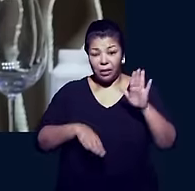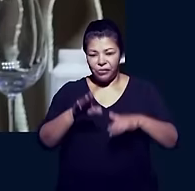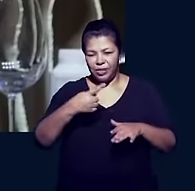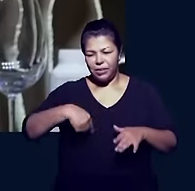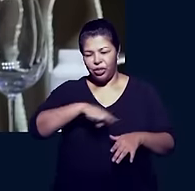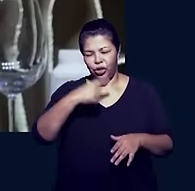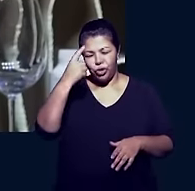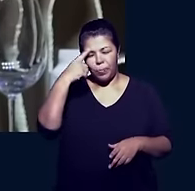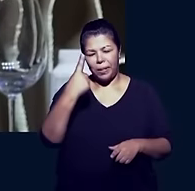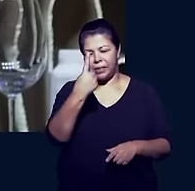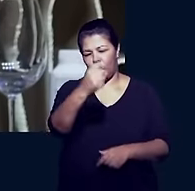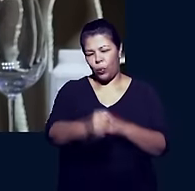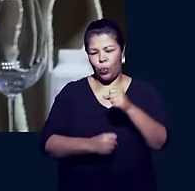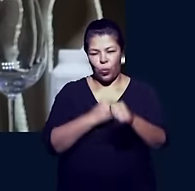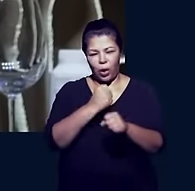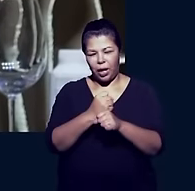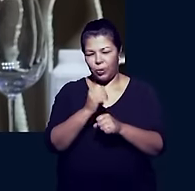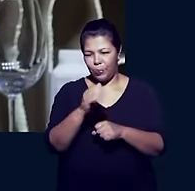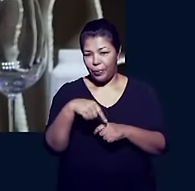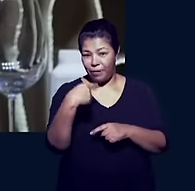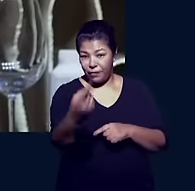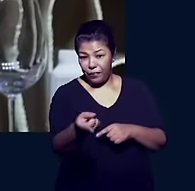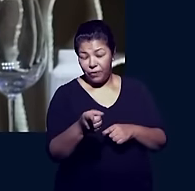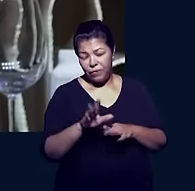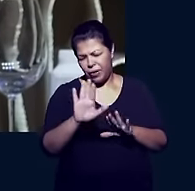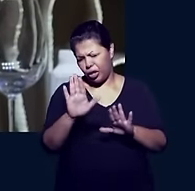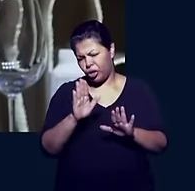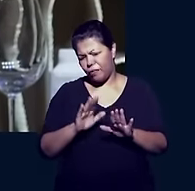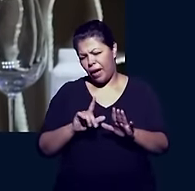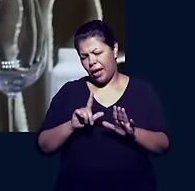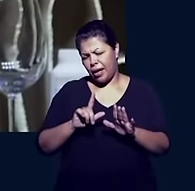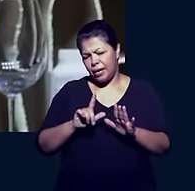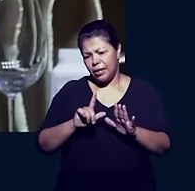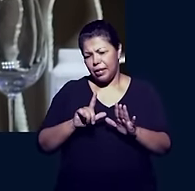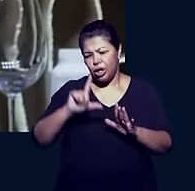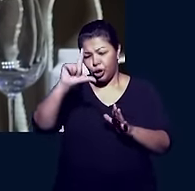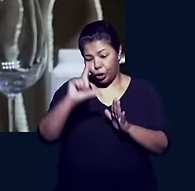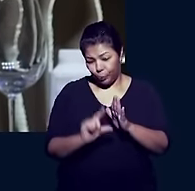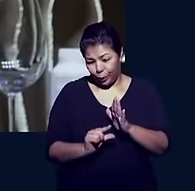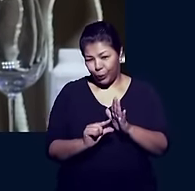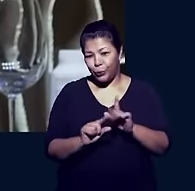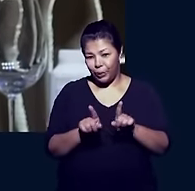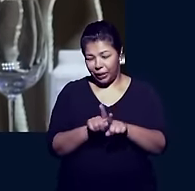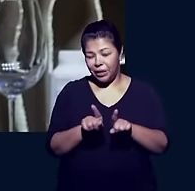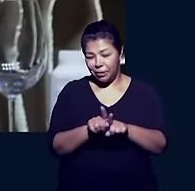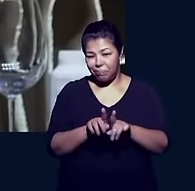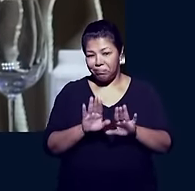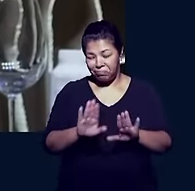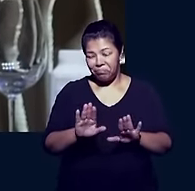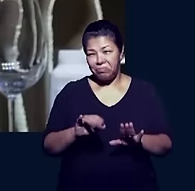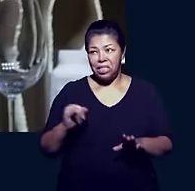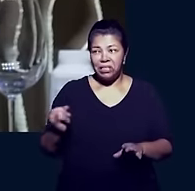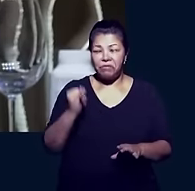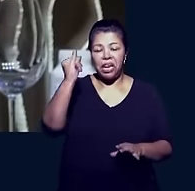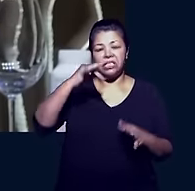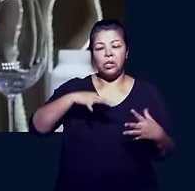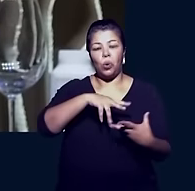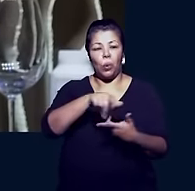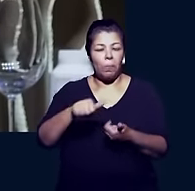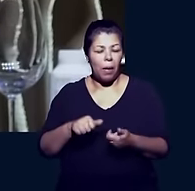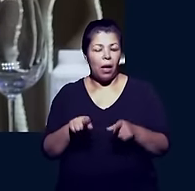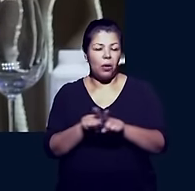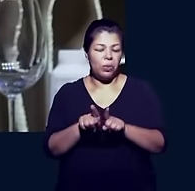à frente que a gente vai ter um mundo em desaceleração Isso aqui vai ter o IMP Impacto para baixo né em em inflação Global em